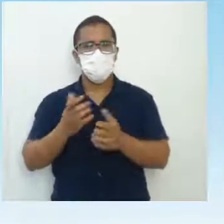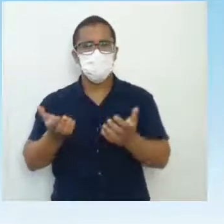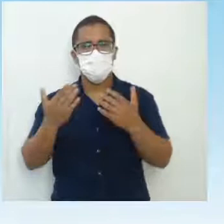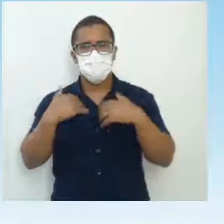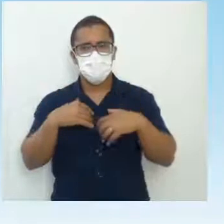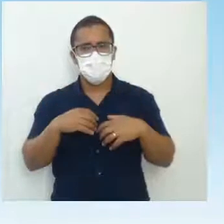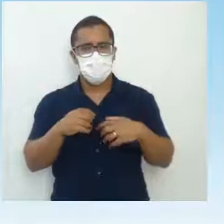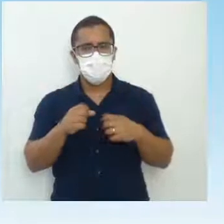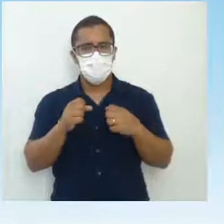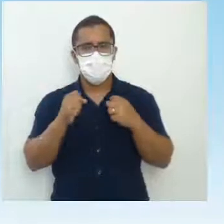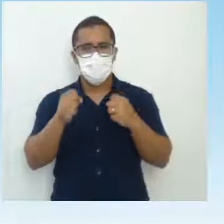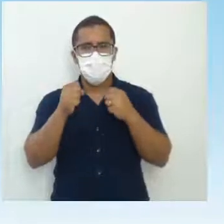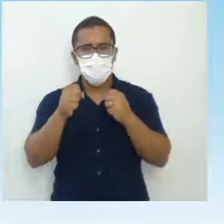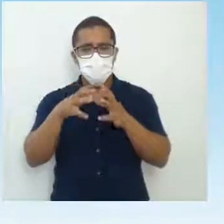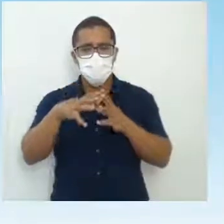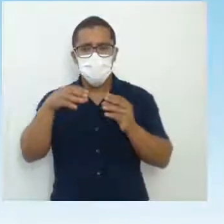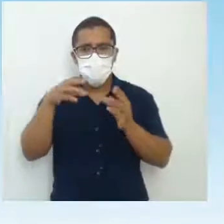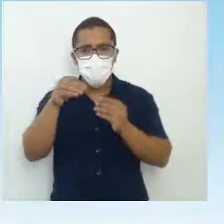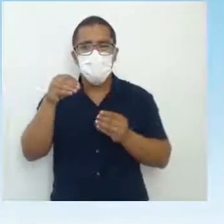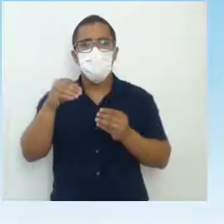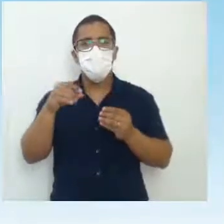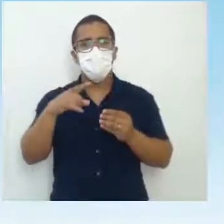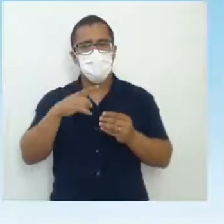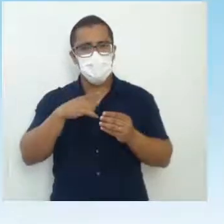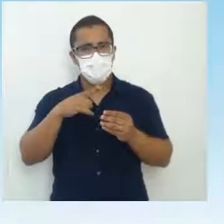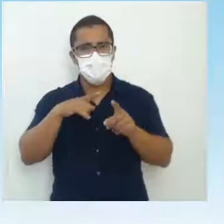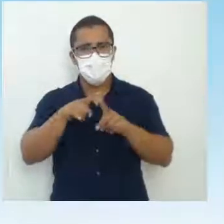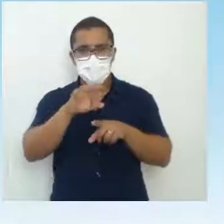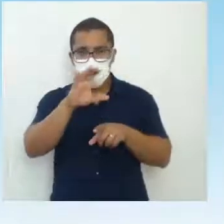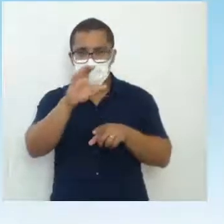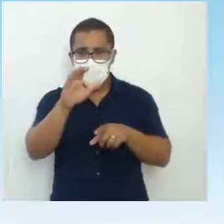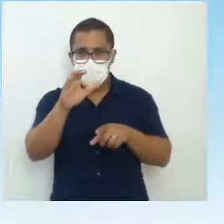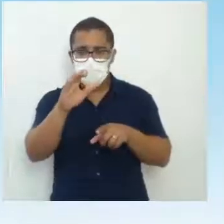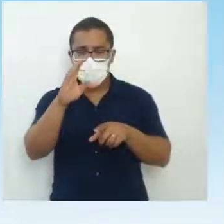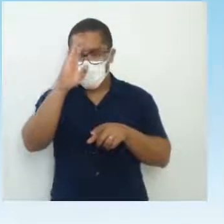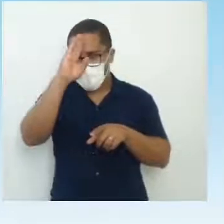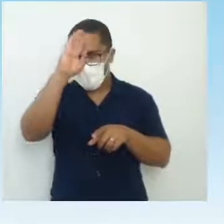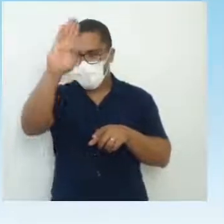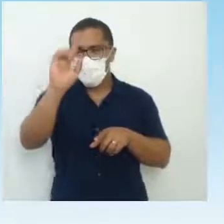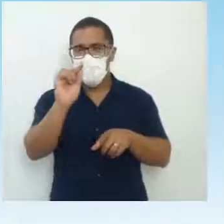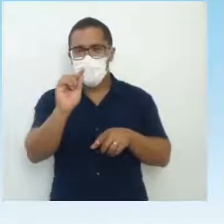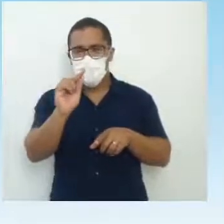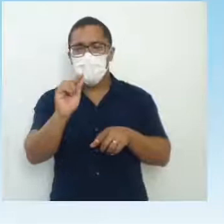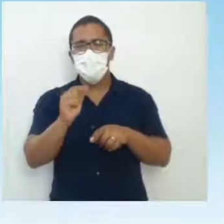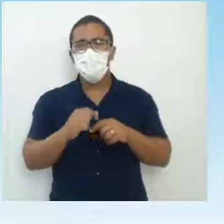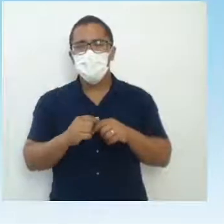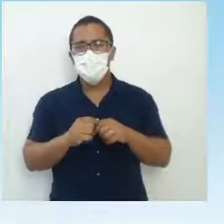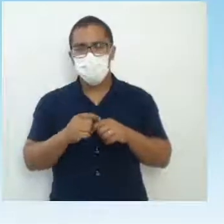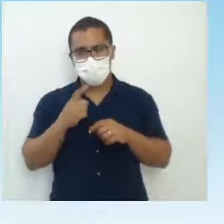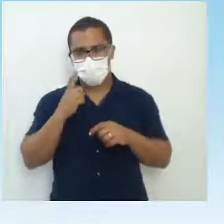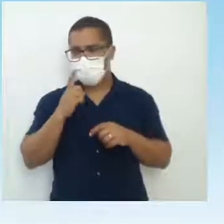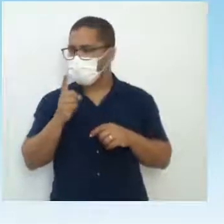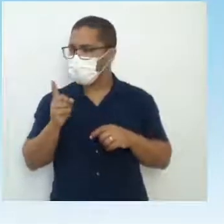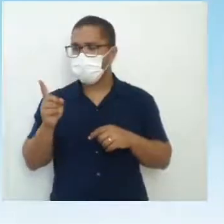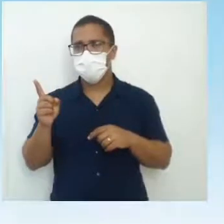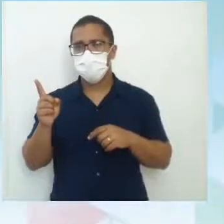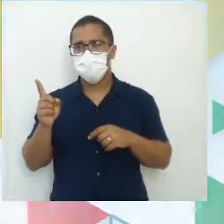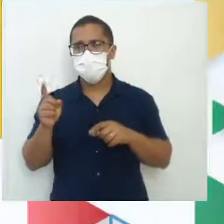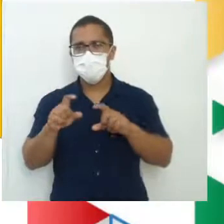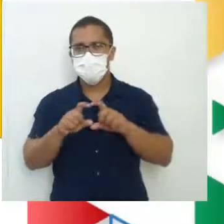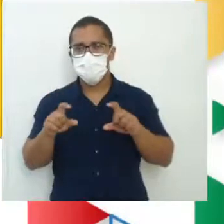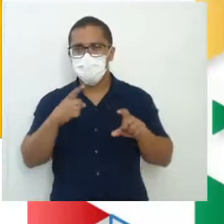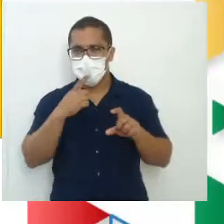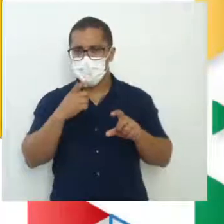força espiritual e a ciência, e tendo como principal base, qual é? Vejam só em destaque